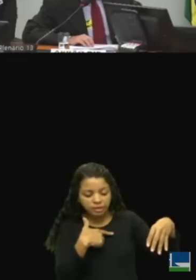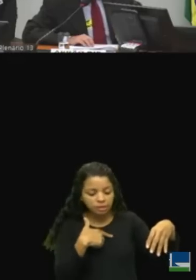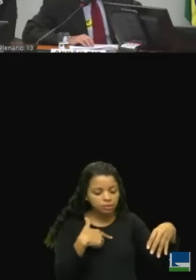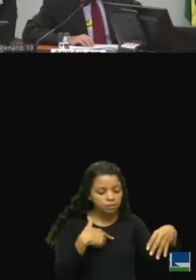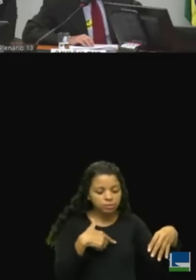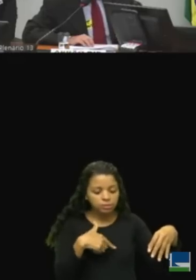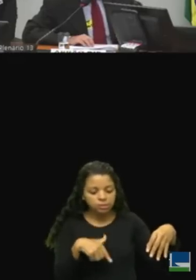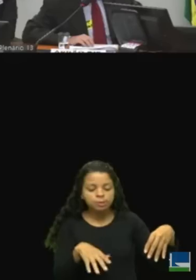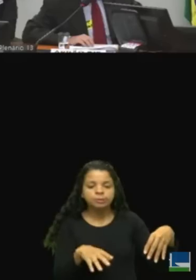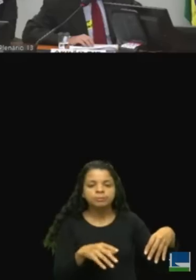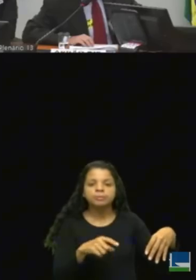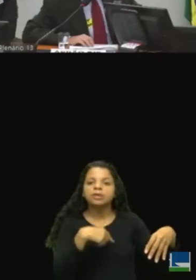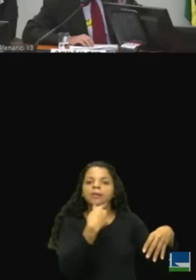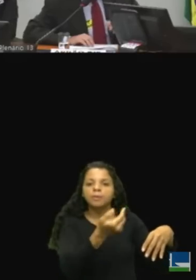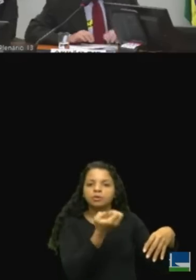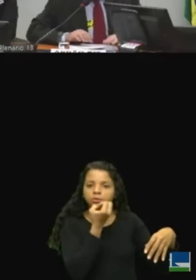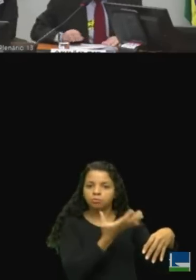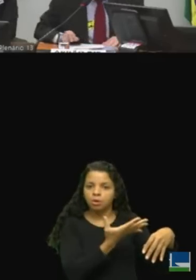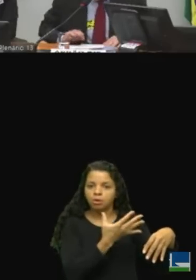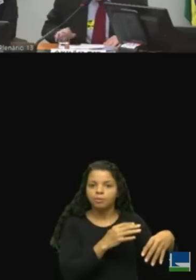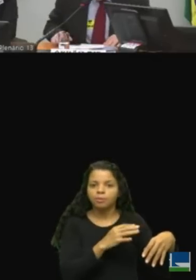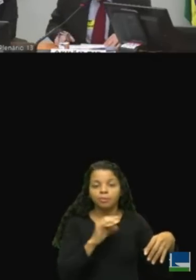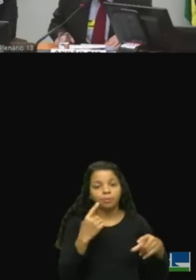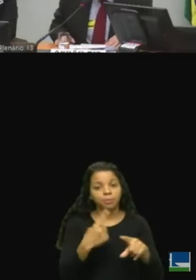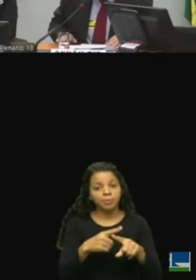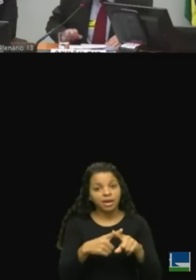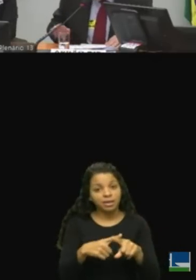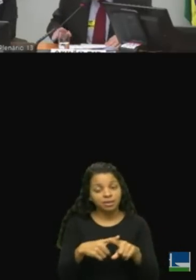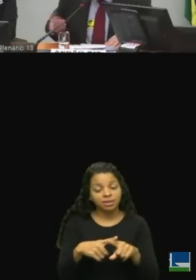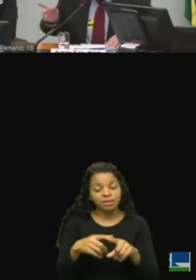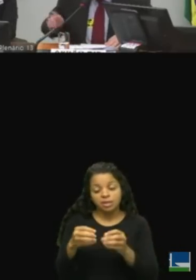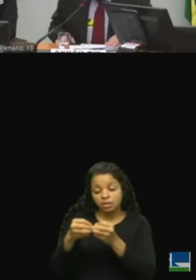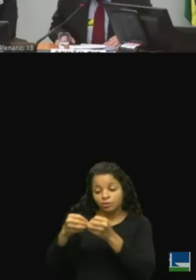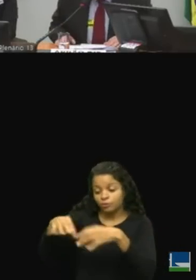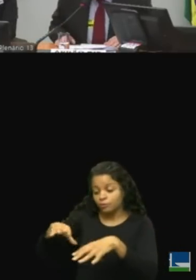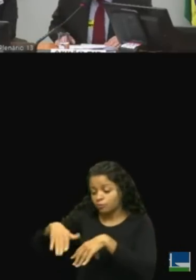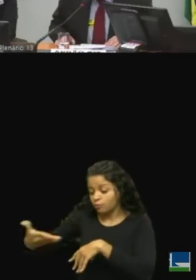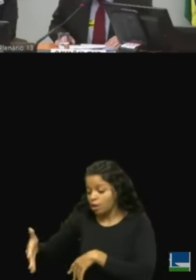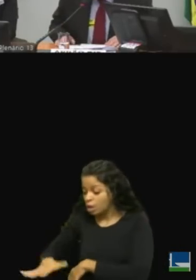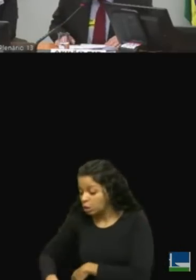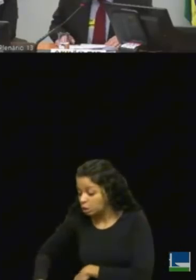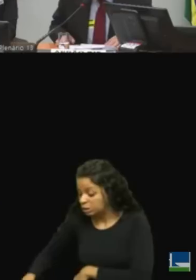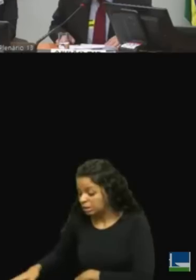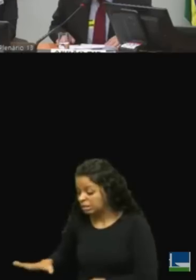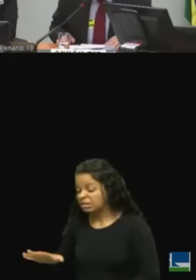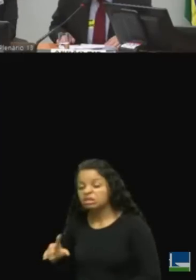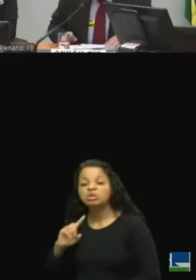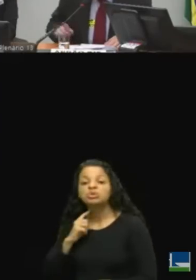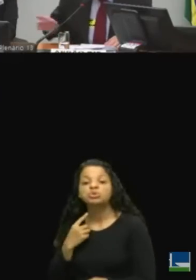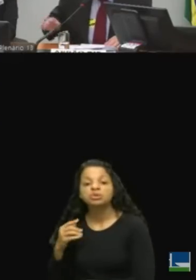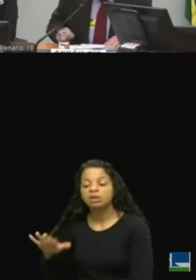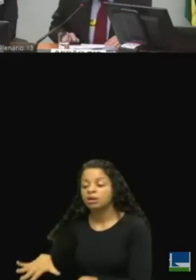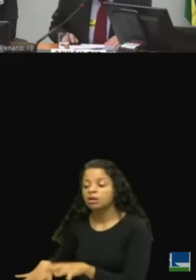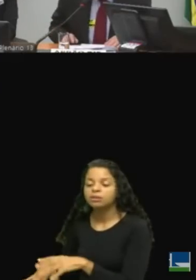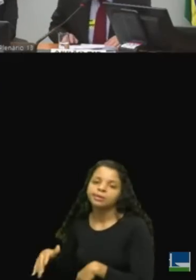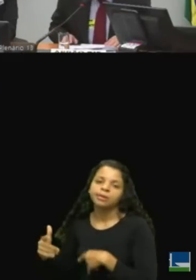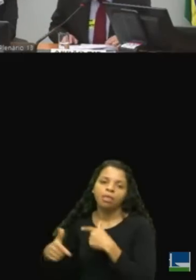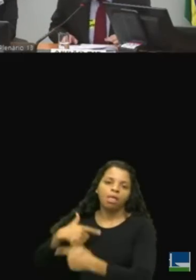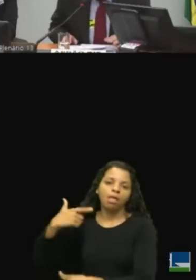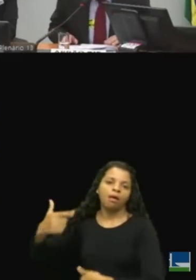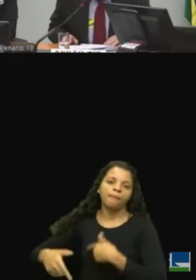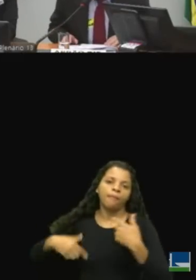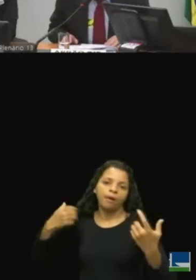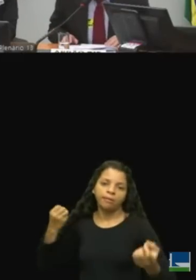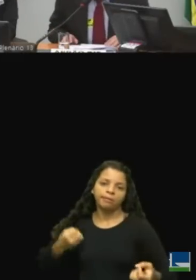no chão da cozinha, para você limpar vai ser um trabalho danado. Pode seguir, por favor, Ramon, por gentileza? Validade de